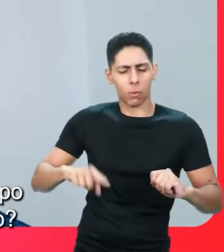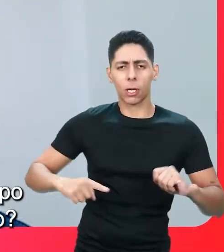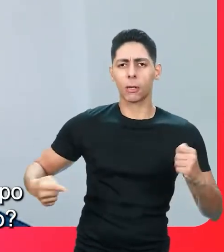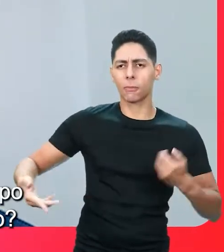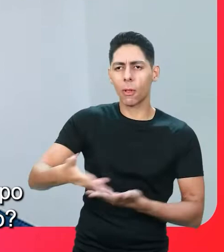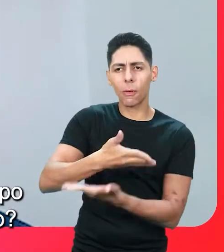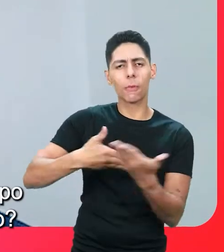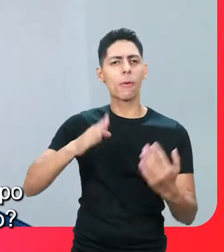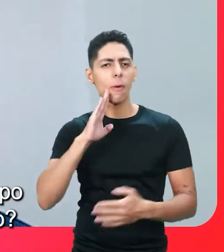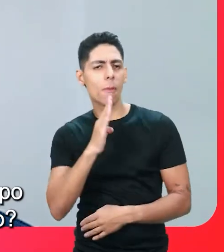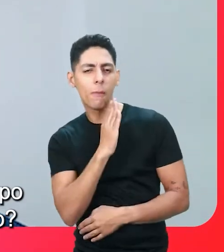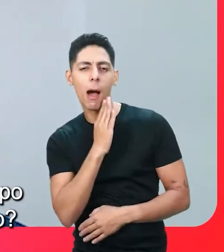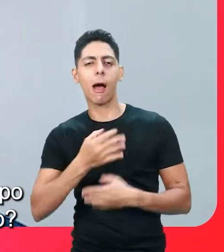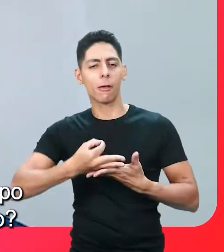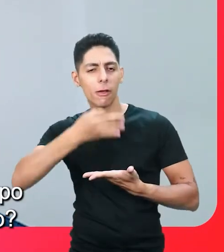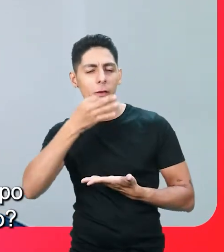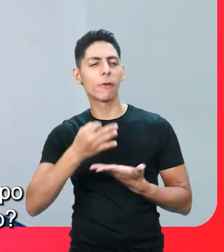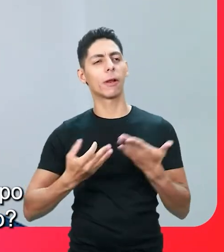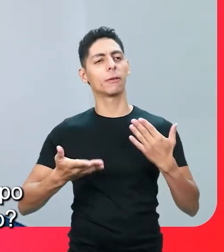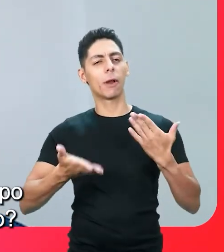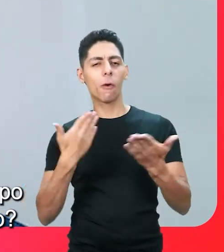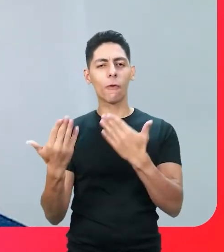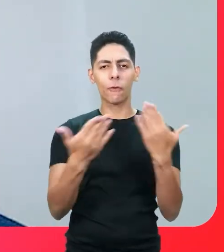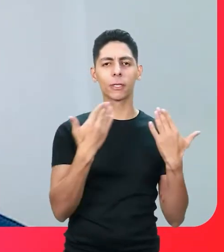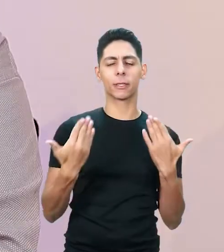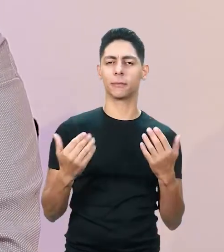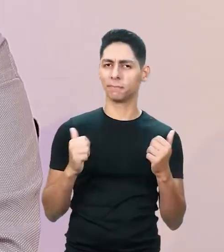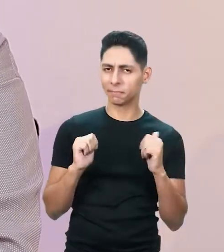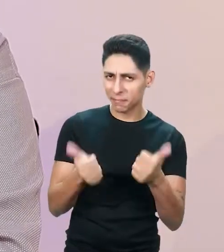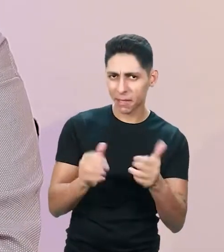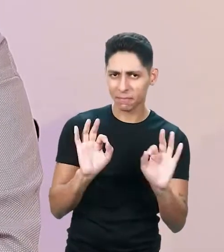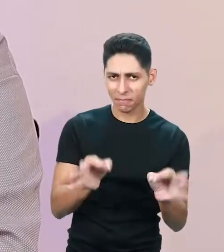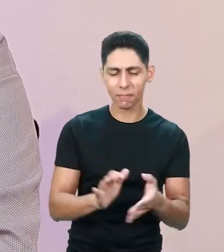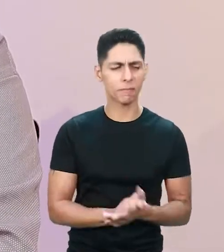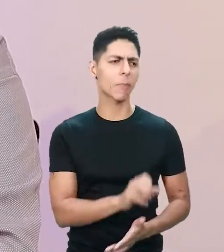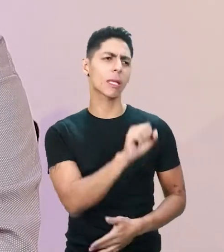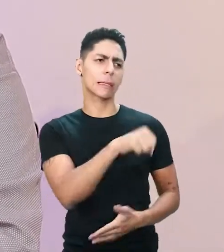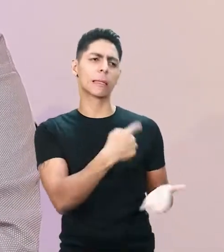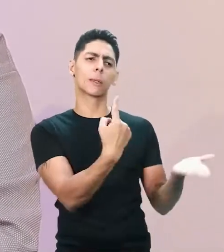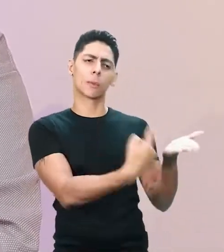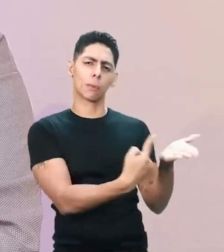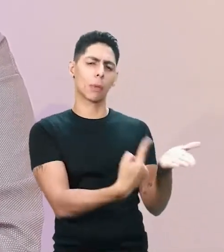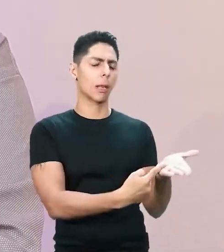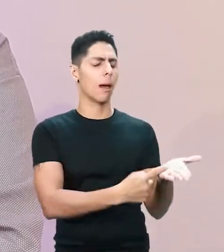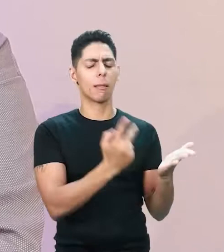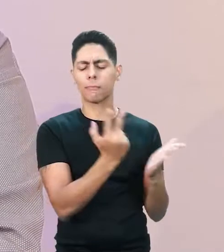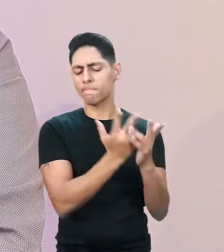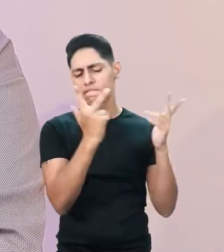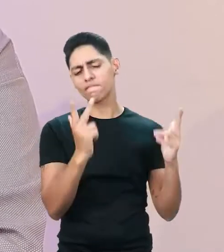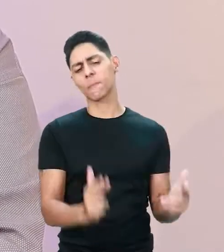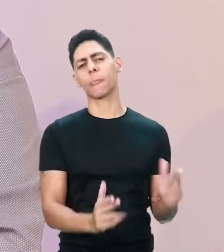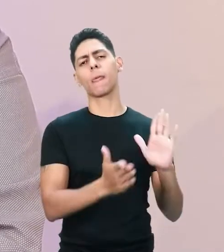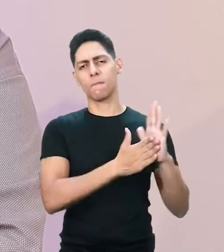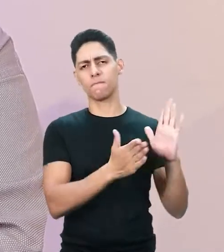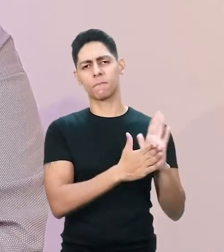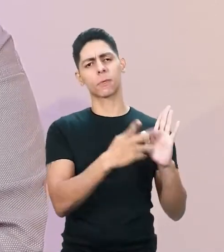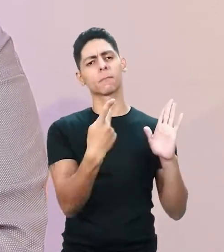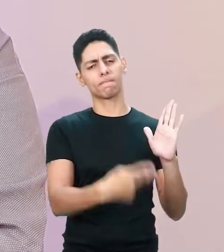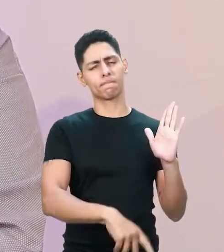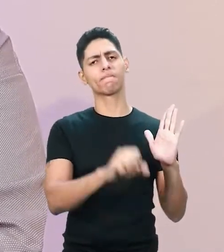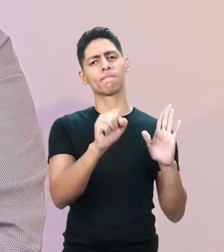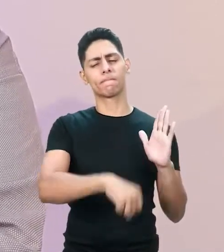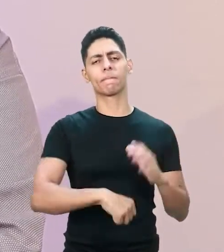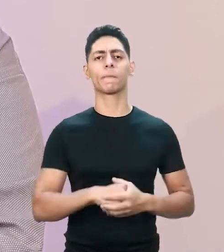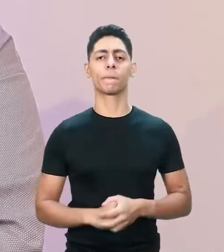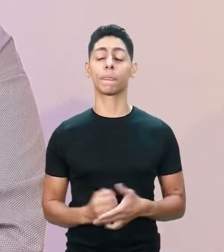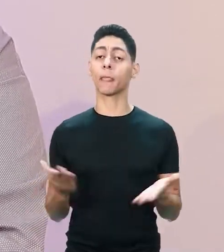de um bar, batendo um papo gostoso, descontraído. Não é isso, Antônio? Exatamente, a pegada é exatamente essa, professor. E agora eu